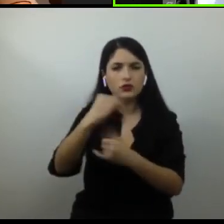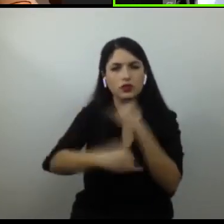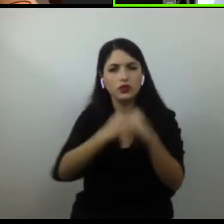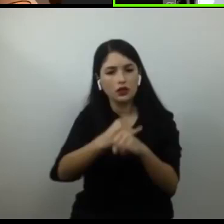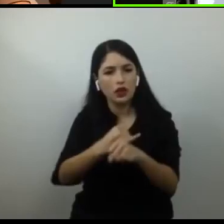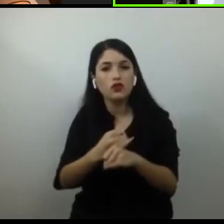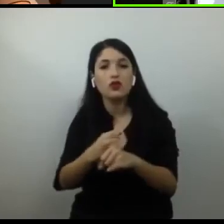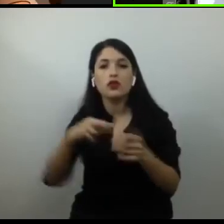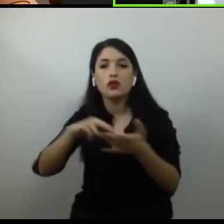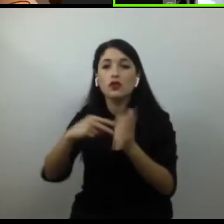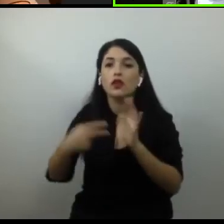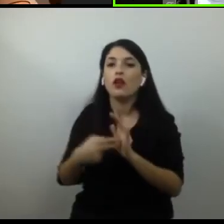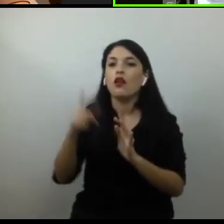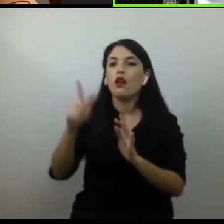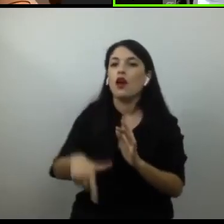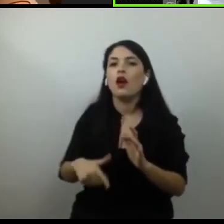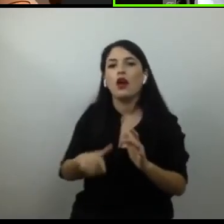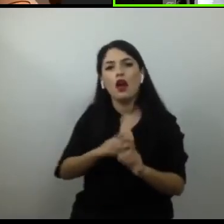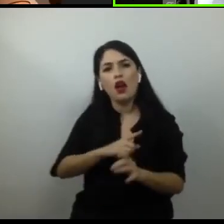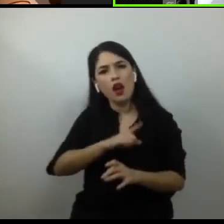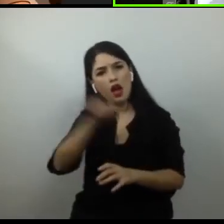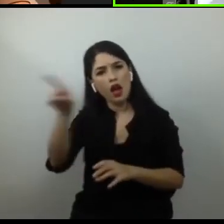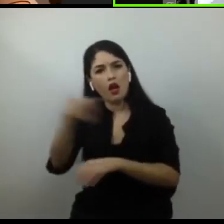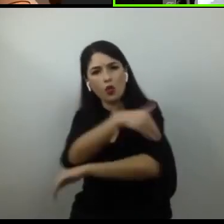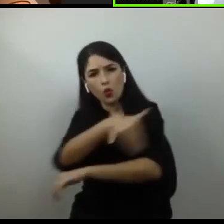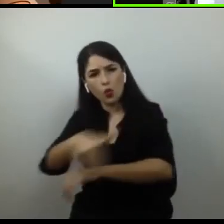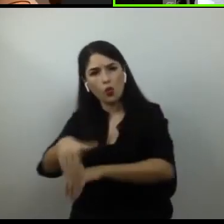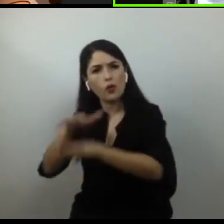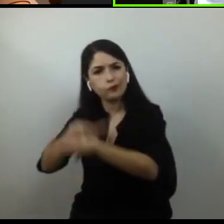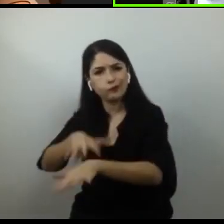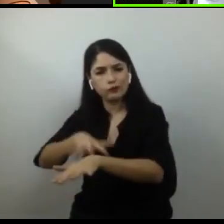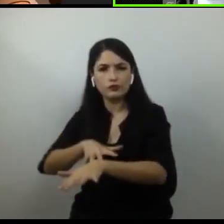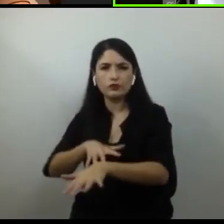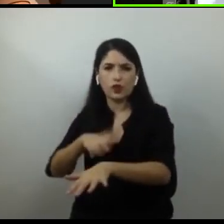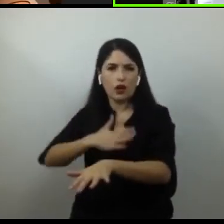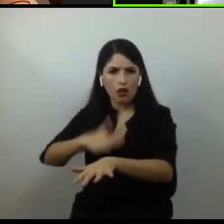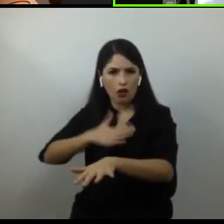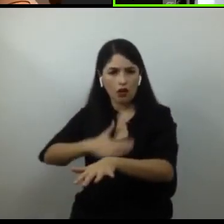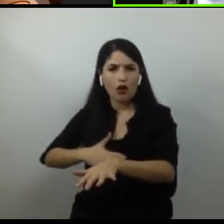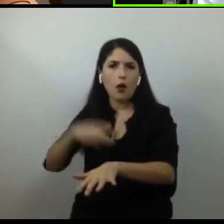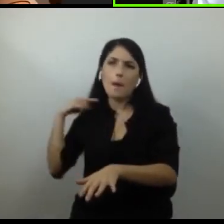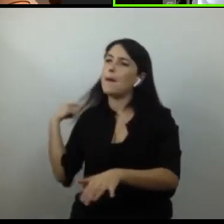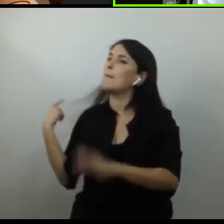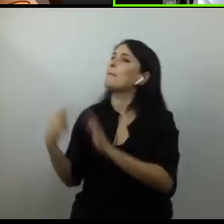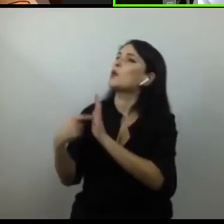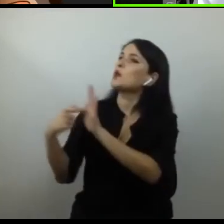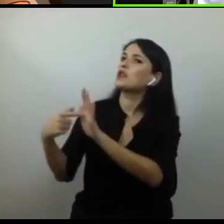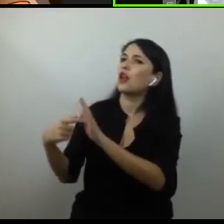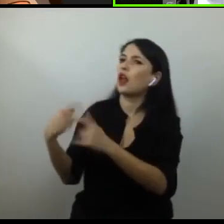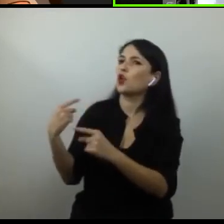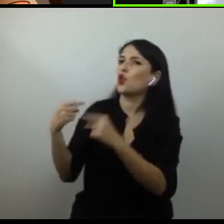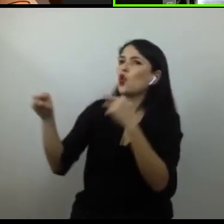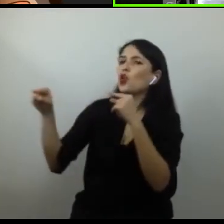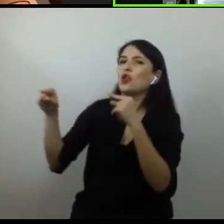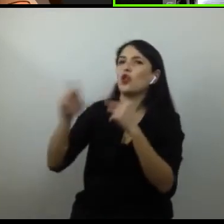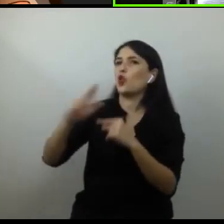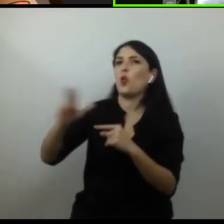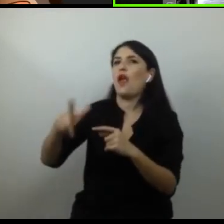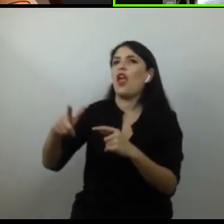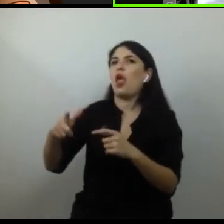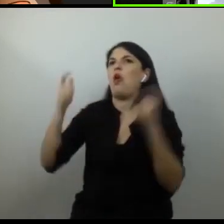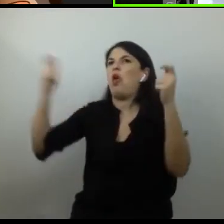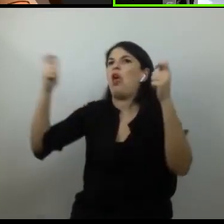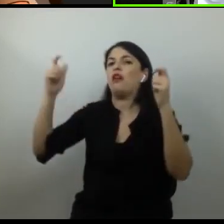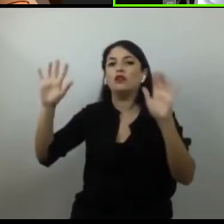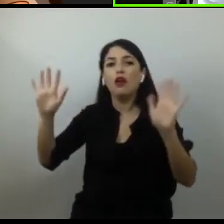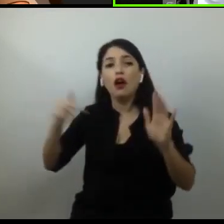protestar pacificamente na rua, demonstrar discordância, nada disso é baderna, nada disso é